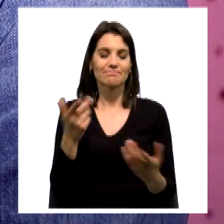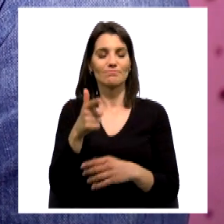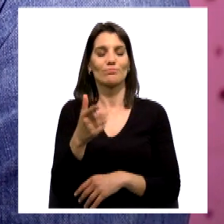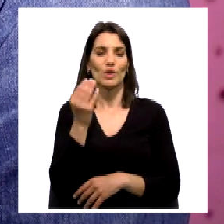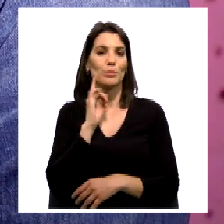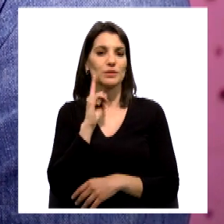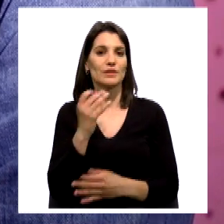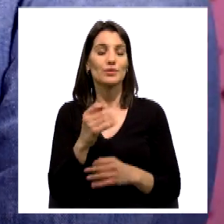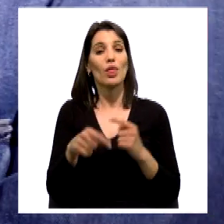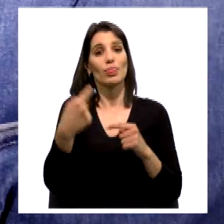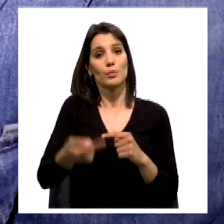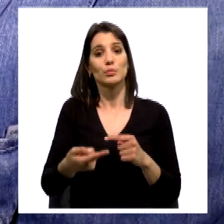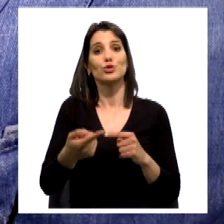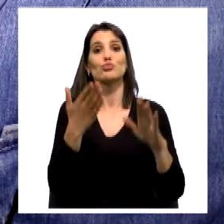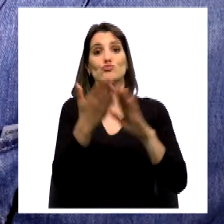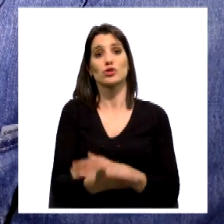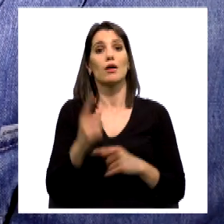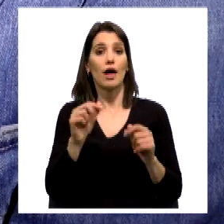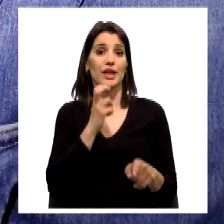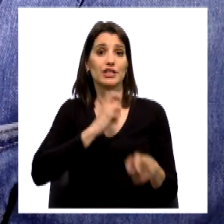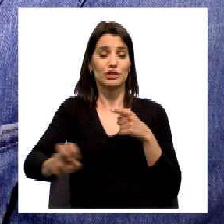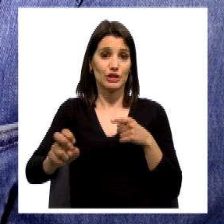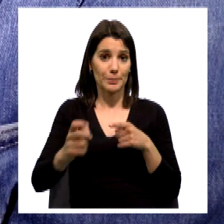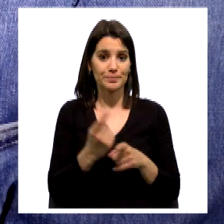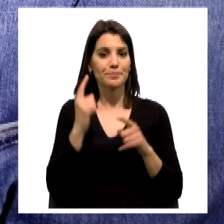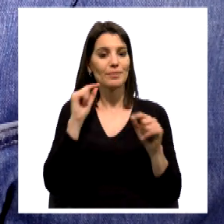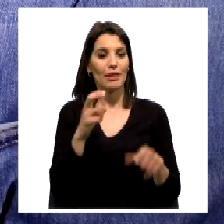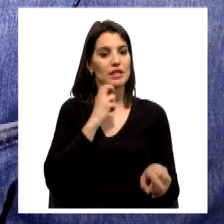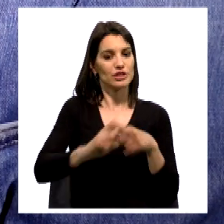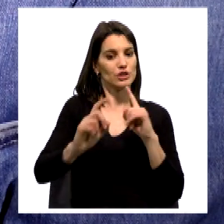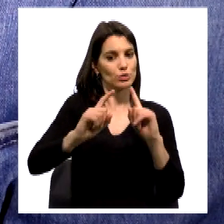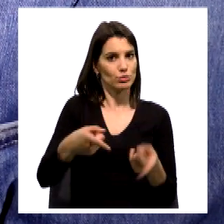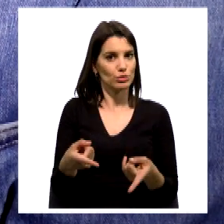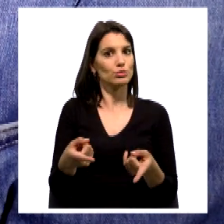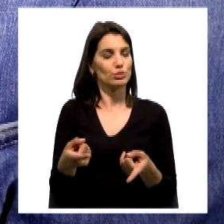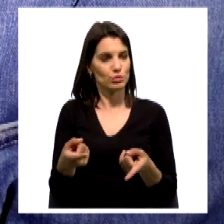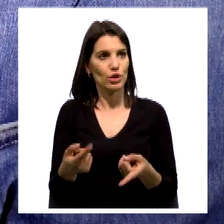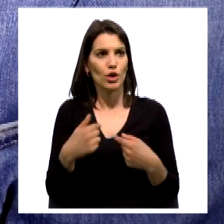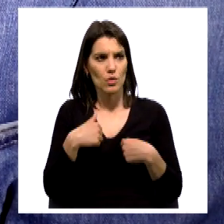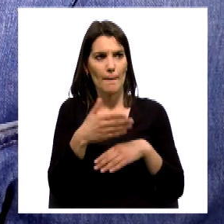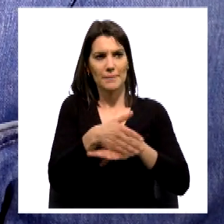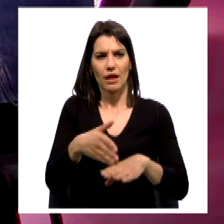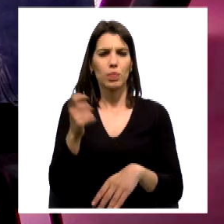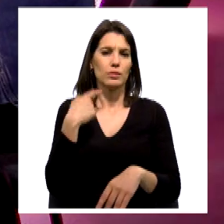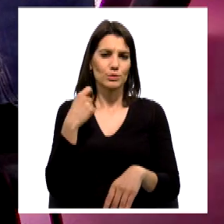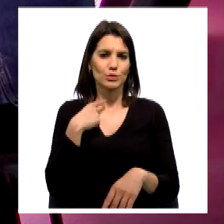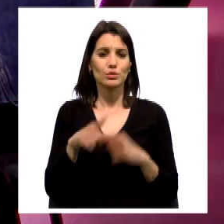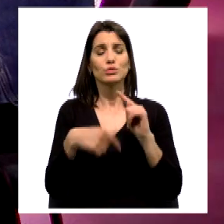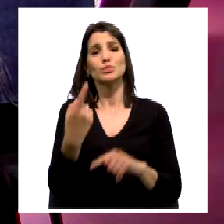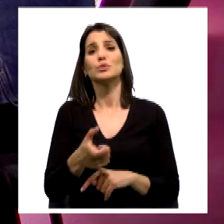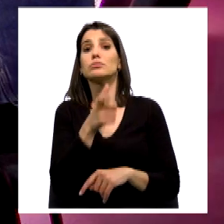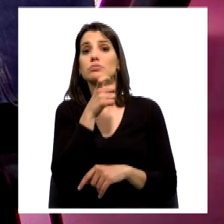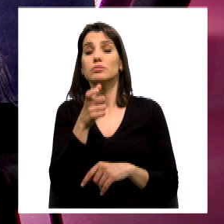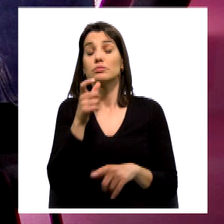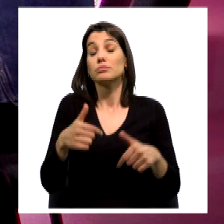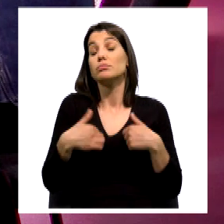importante. E depois daí chegar à Rádio Energia. Portanto, quando a Rádio Energia começa, estou eu a meio do curso. E depois